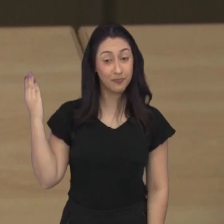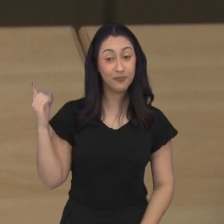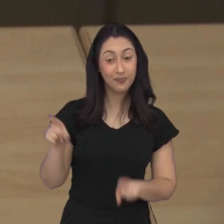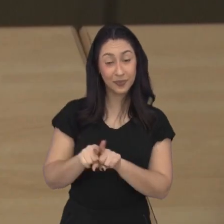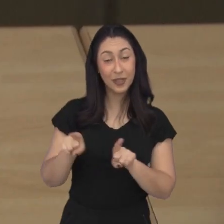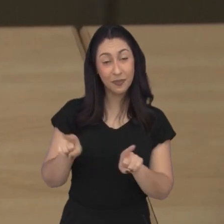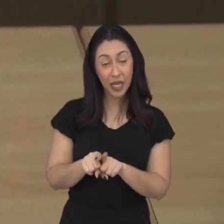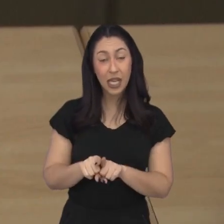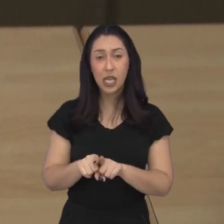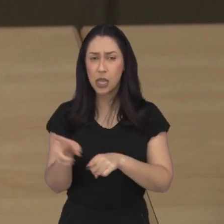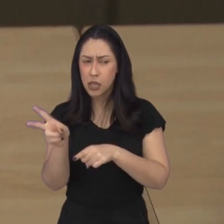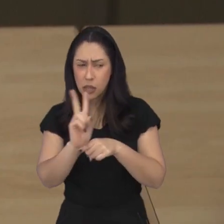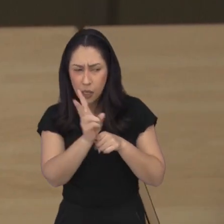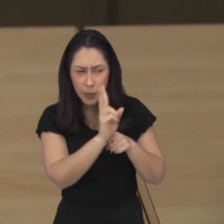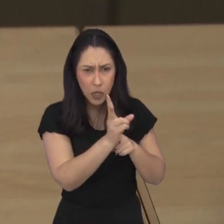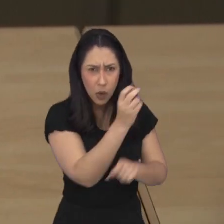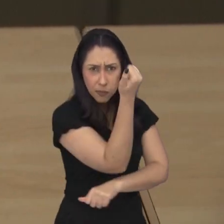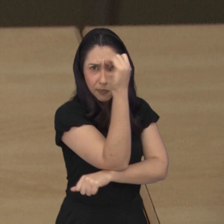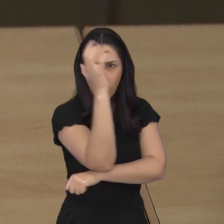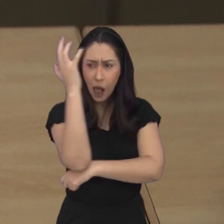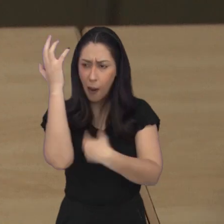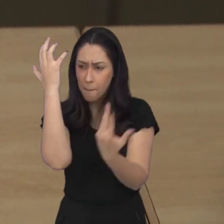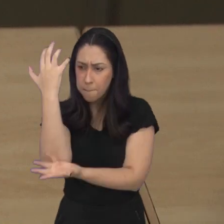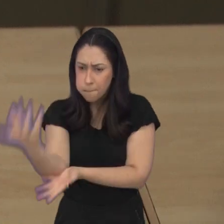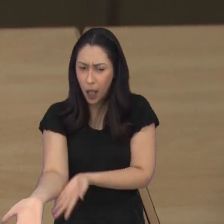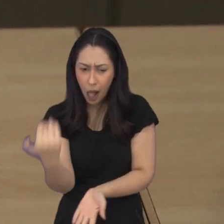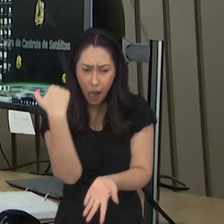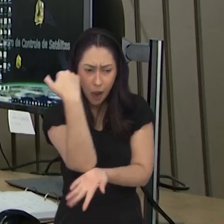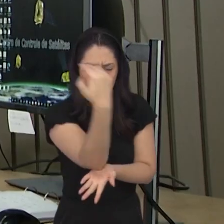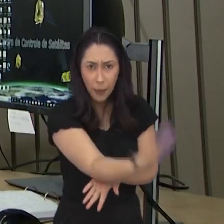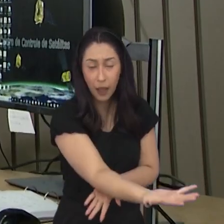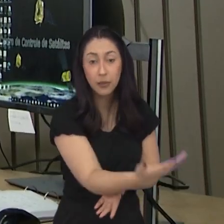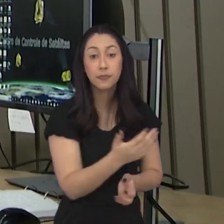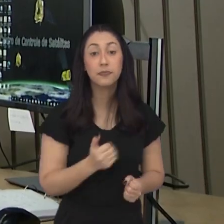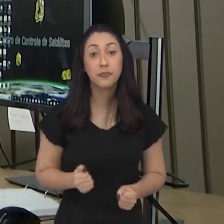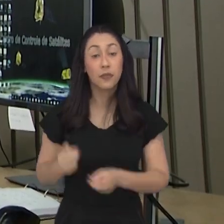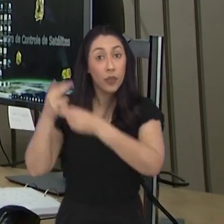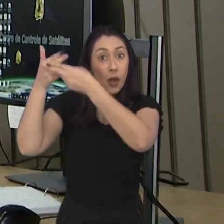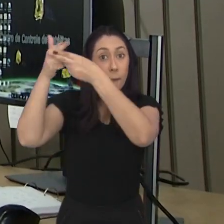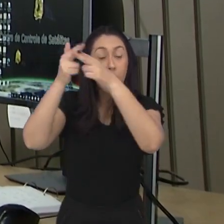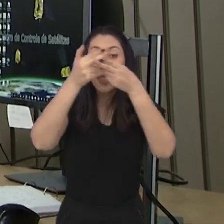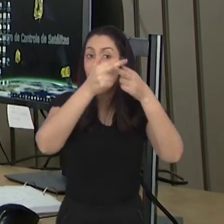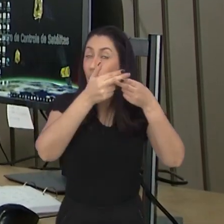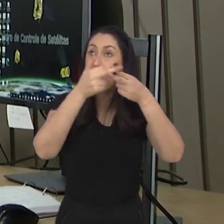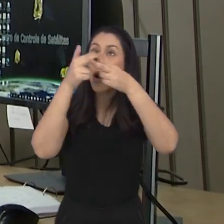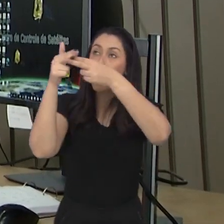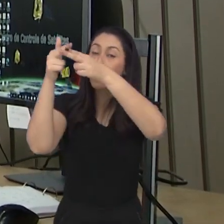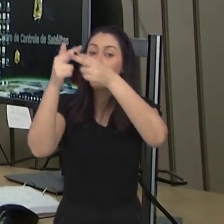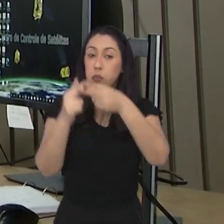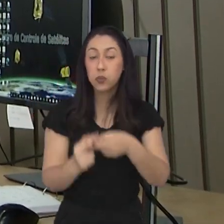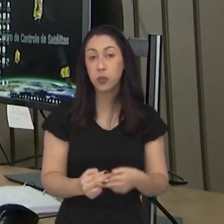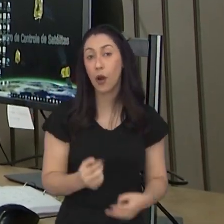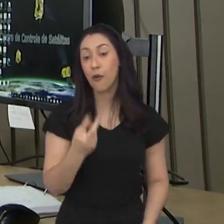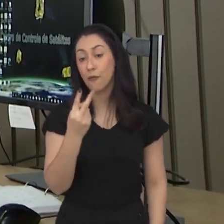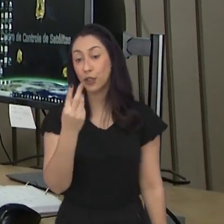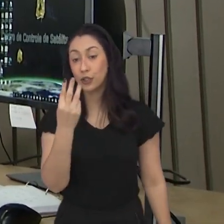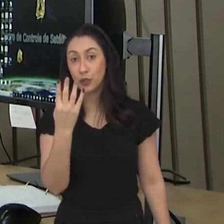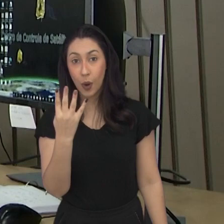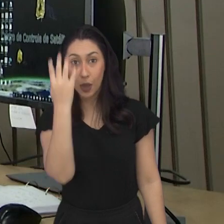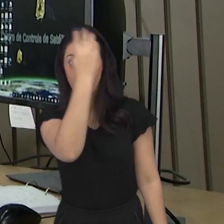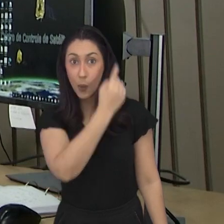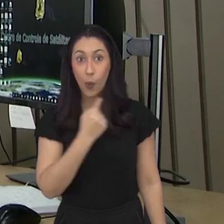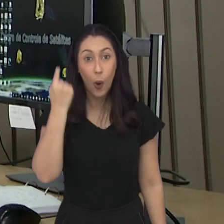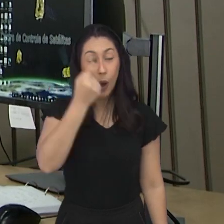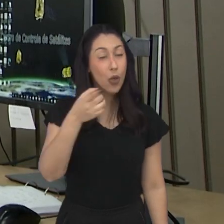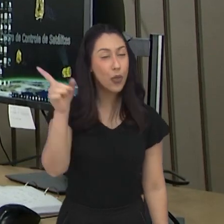o Amazônia 1, que monitora o desmatamento. Esses satélites ficam em órbita 24 horas por dia,